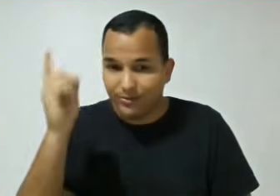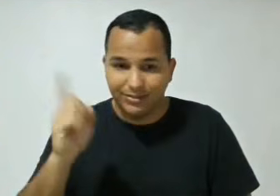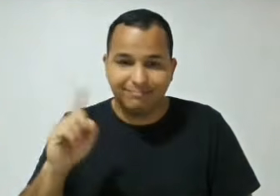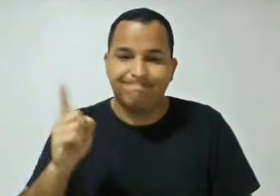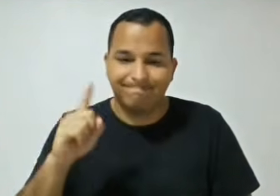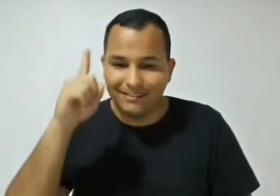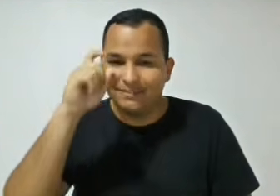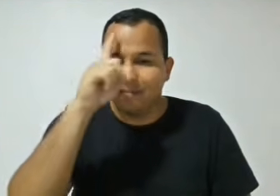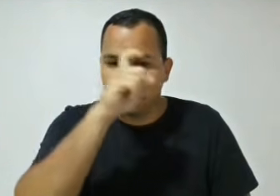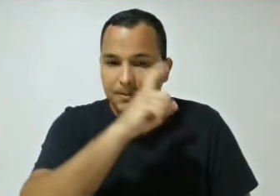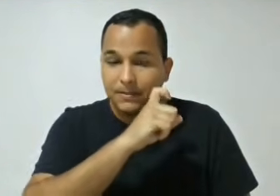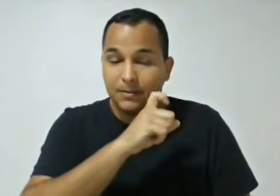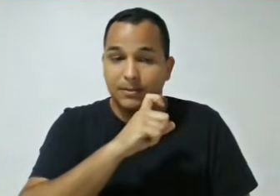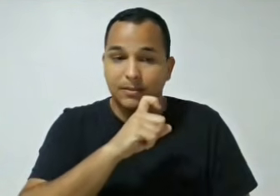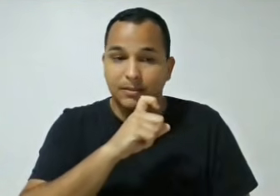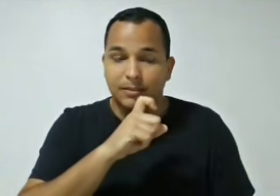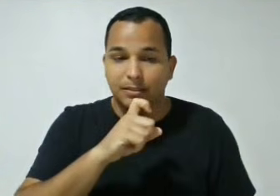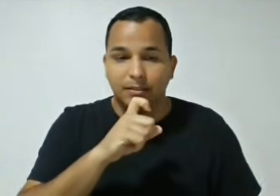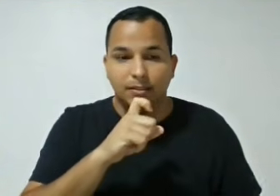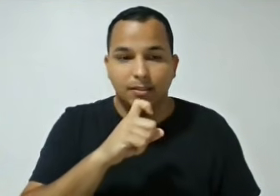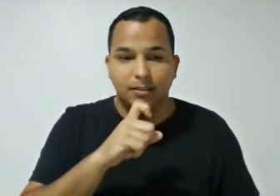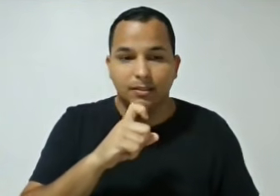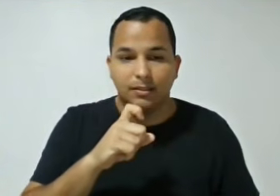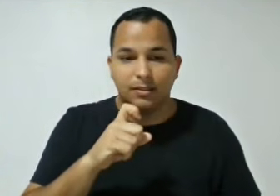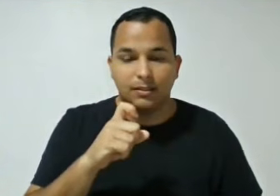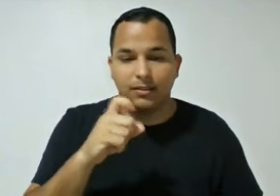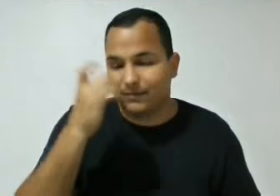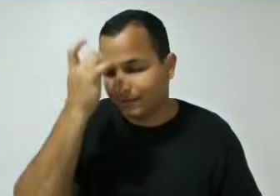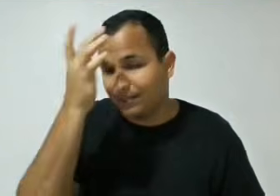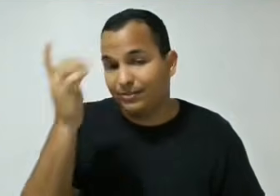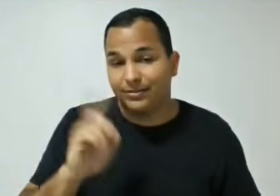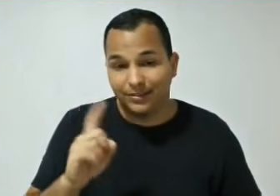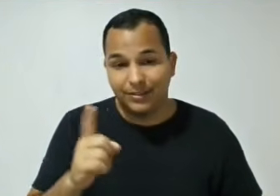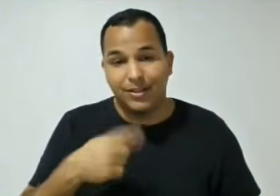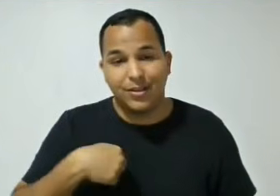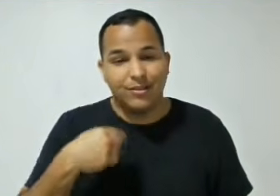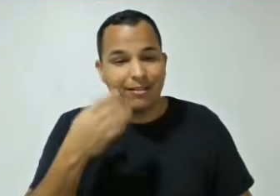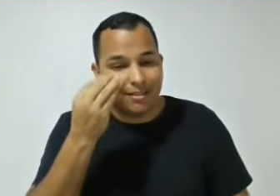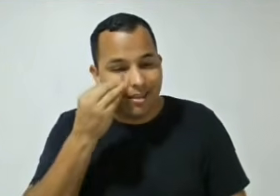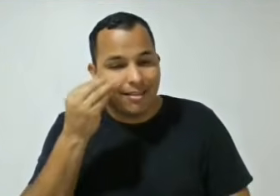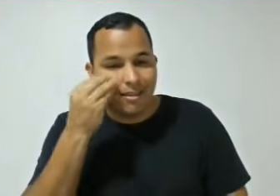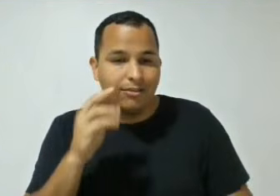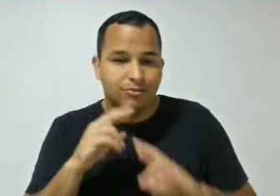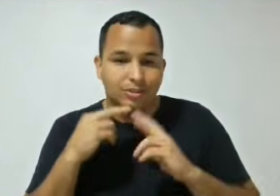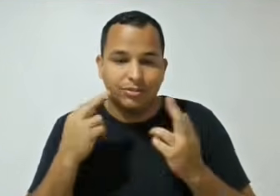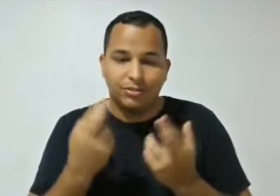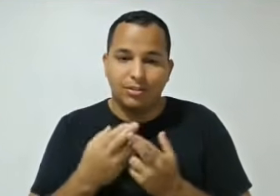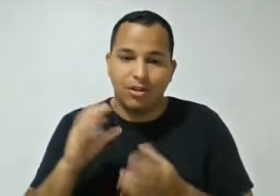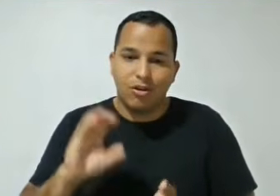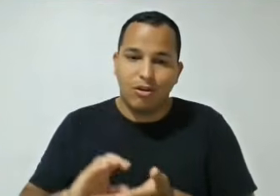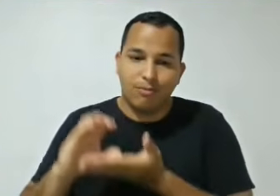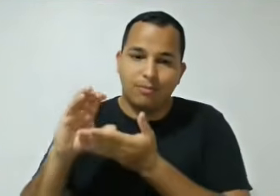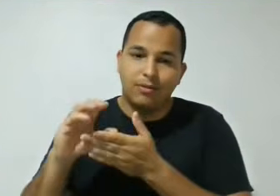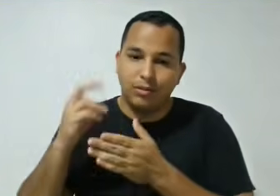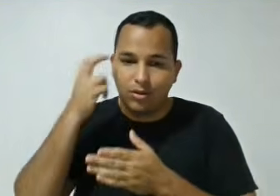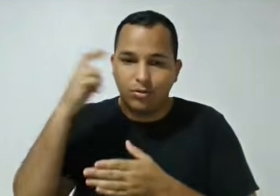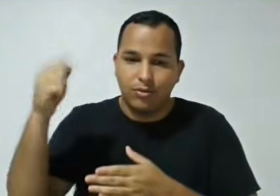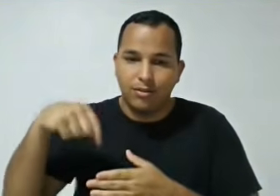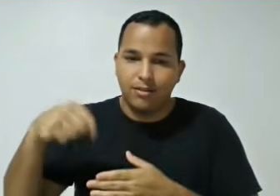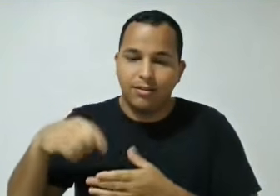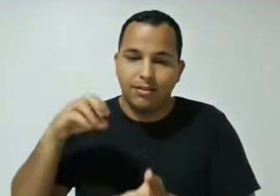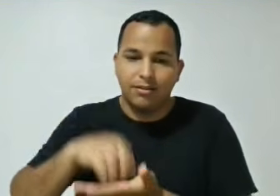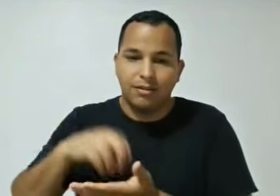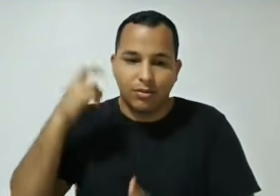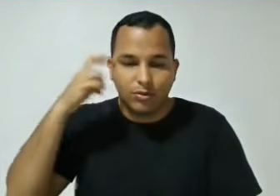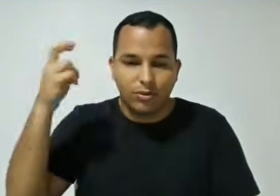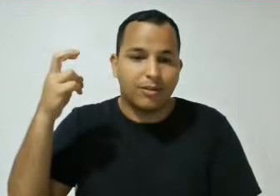é fácil. Não é. Então, eu tenho tentado fazer as reuniões da Comissão Local de Cultura aqui no Centro Cultural e tenho tido